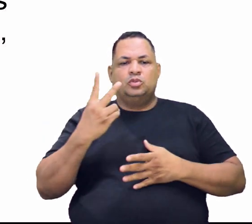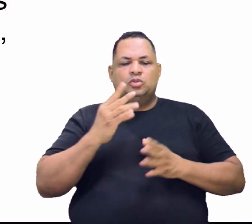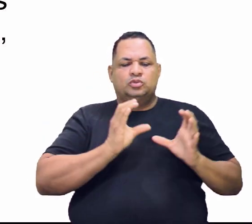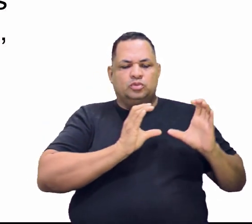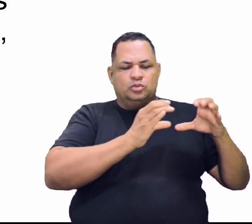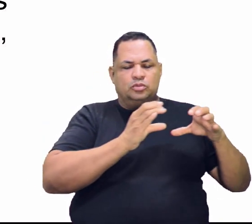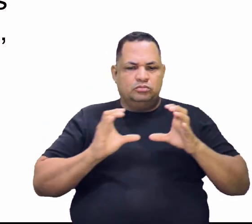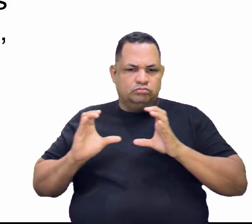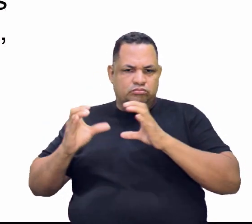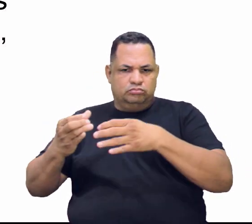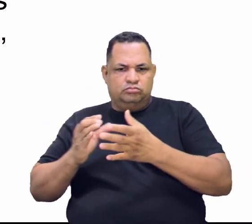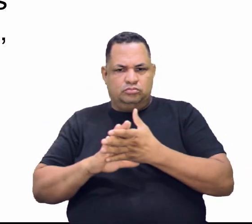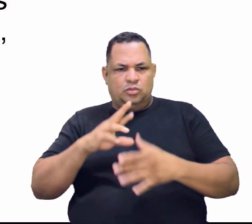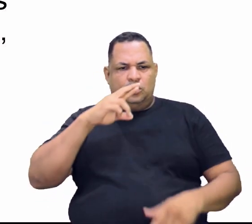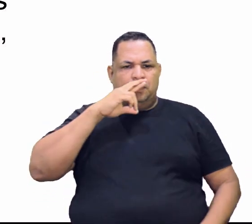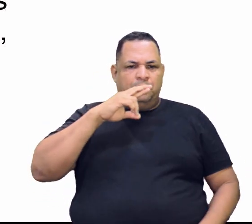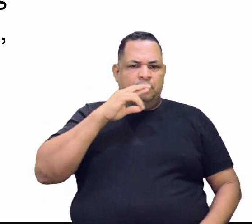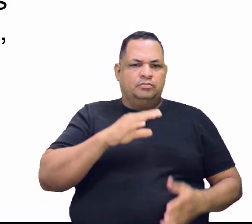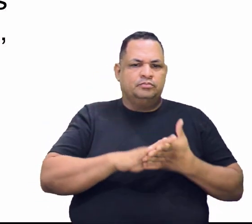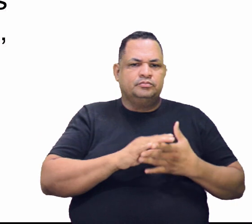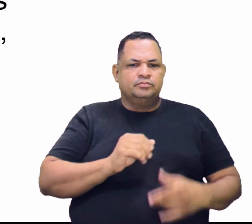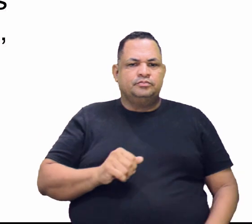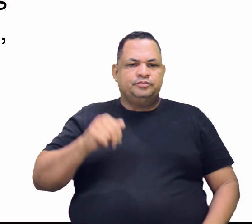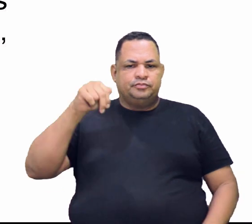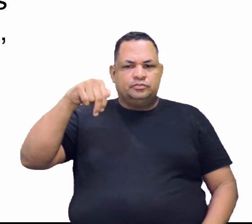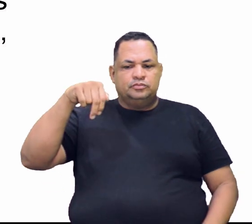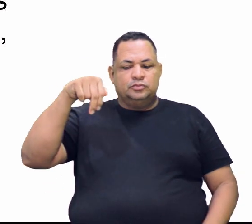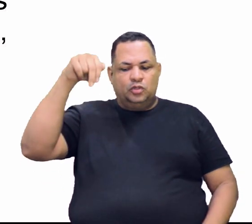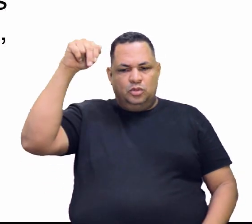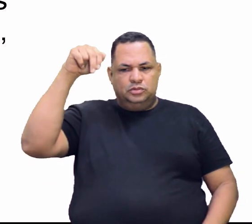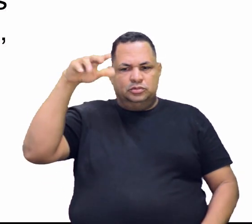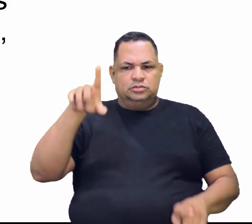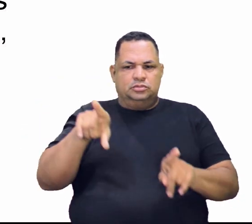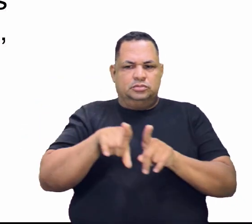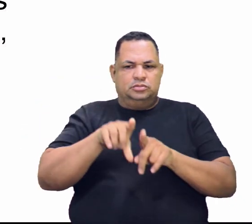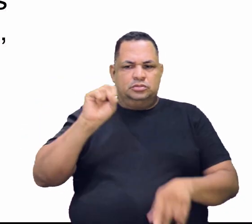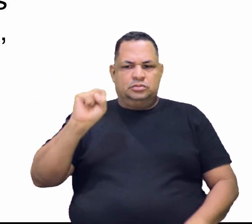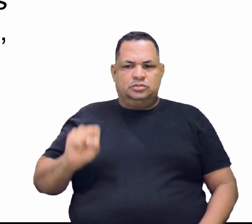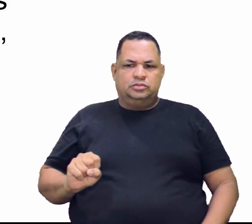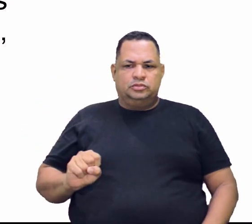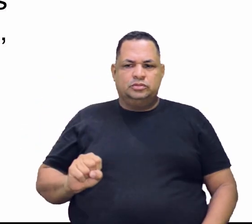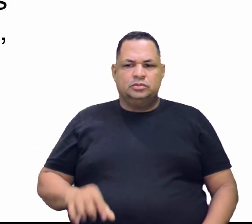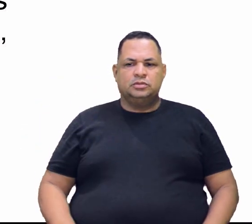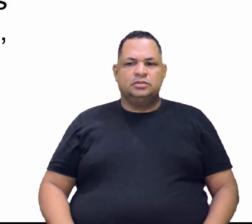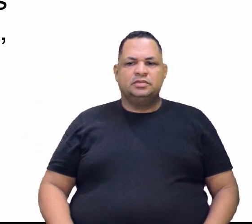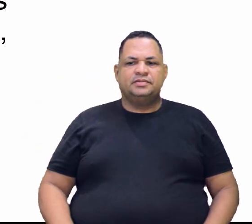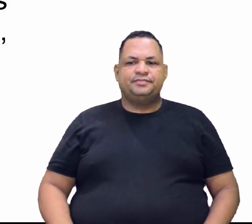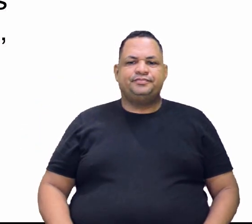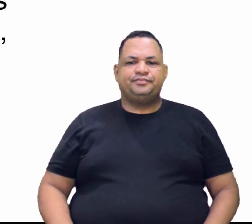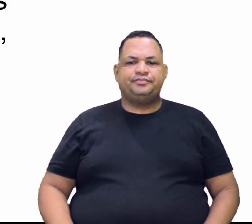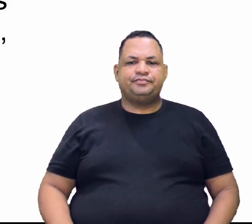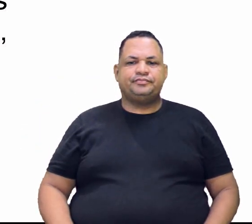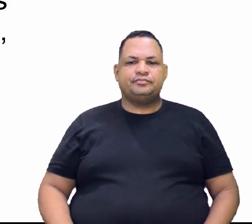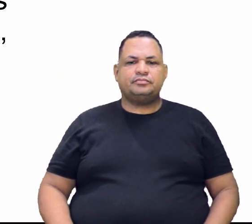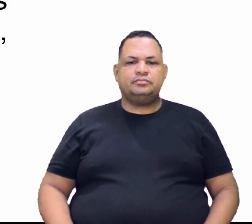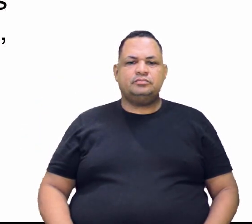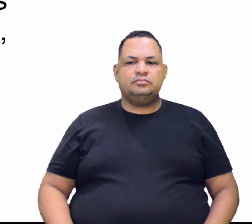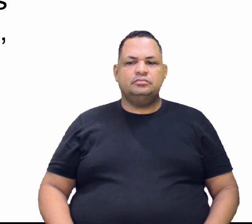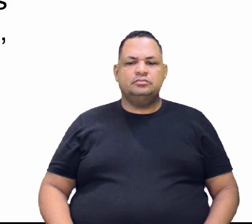Vanier. O primeiro-tenente médico Manuel de Andrade, o tenente Carlos Carmo